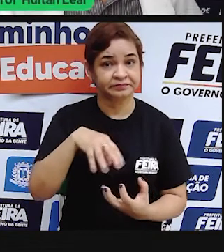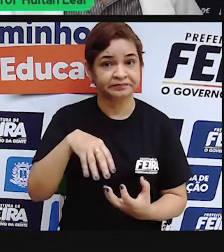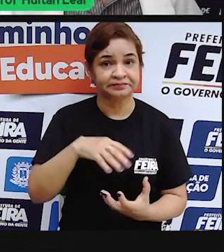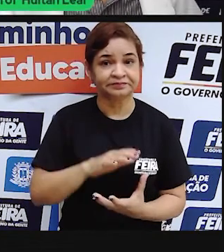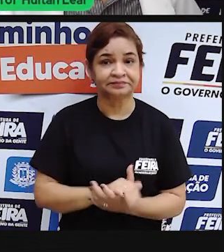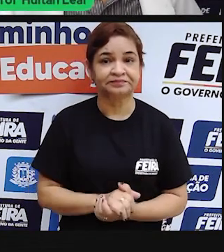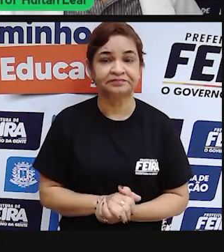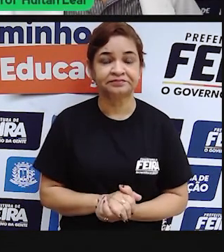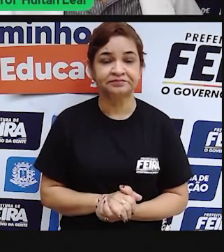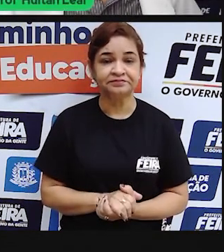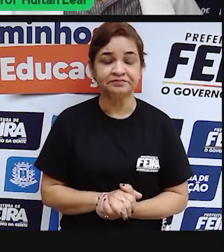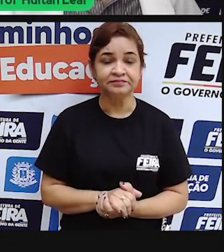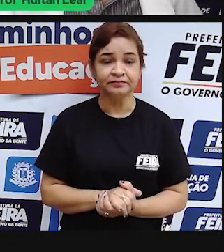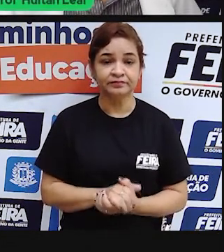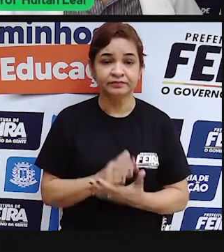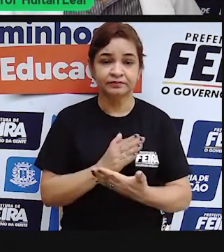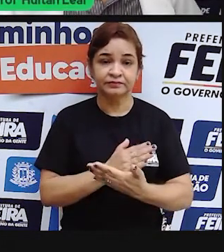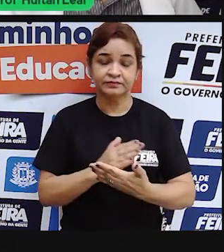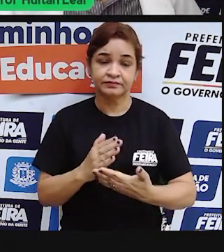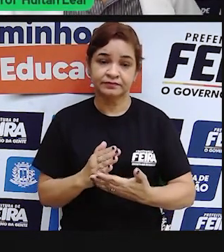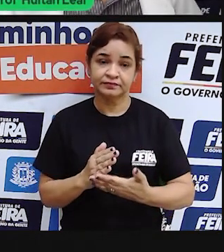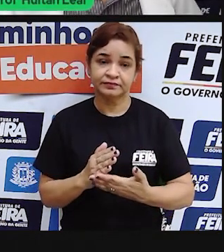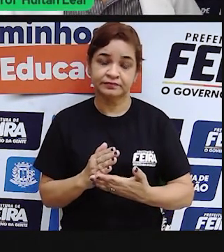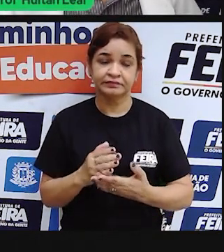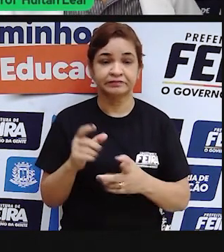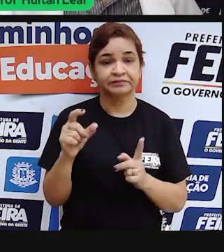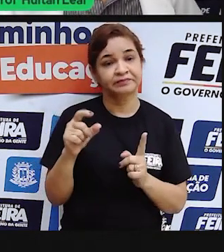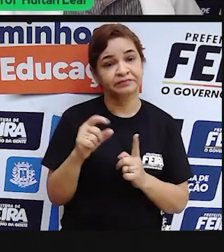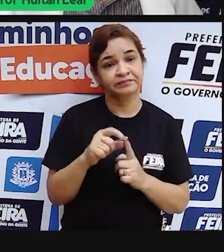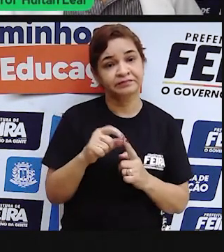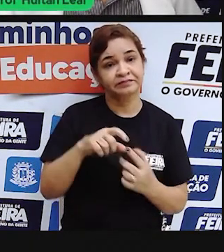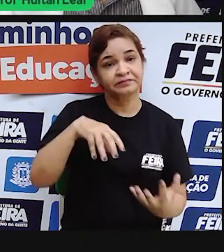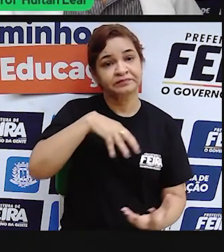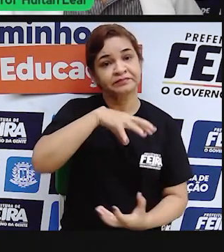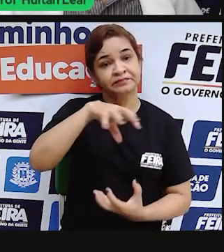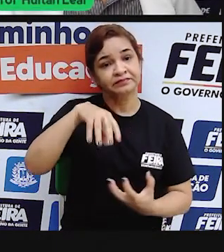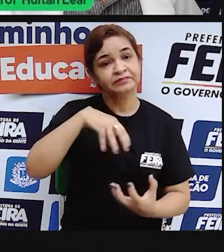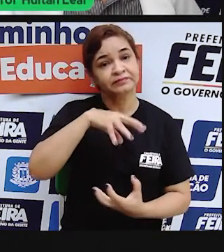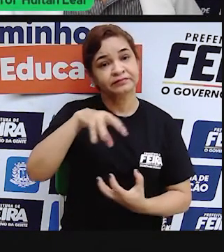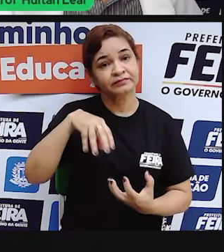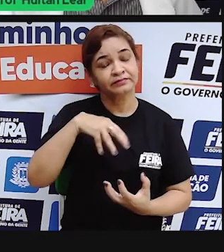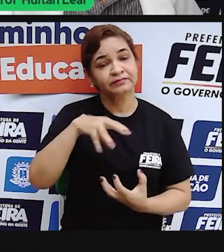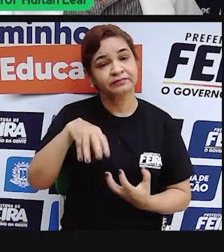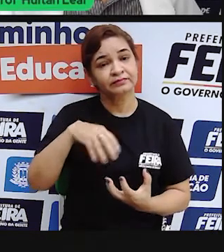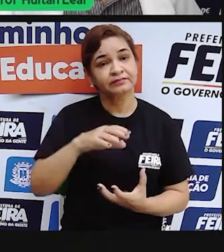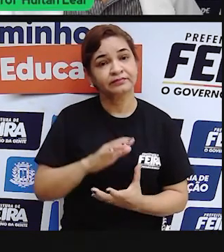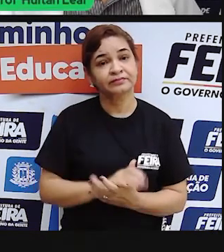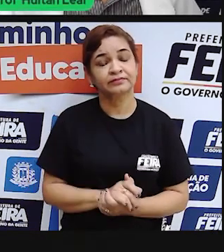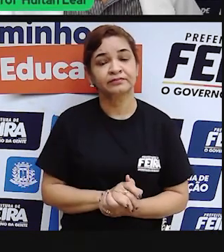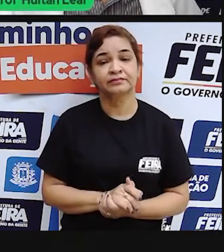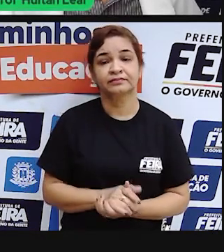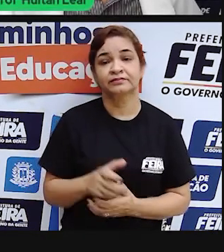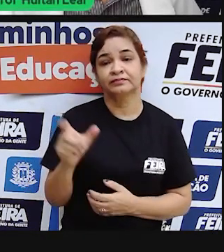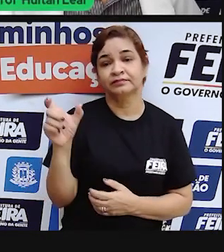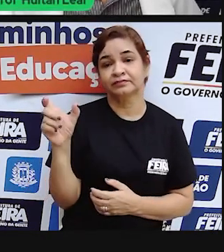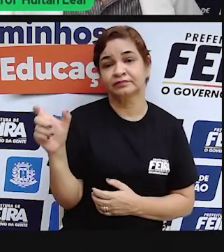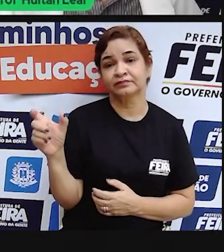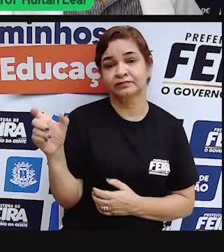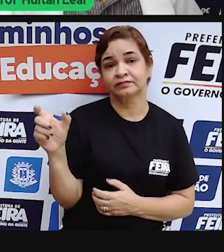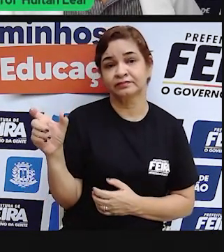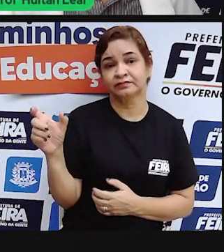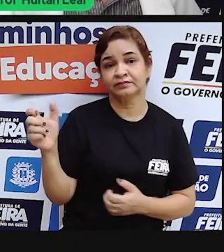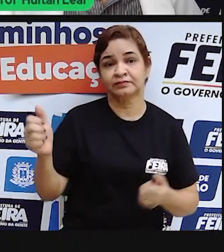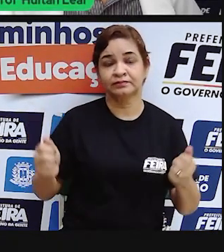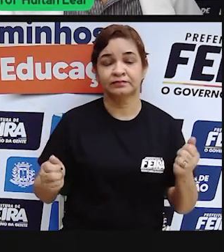completando o sentido da palavra greve. Qual é a greve? Dos caminhoneiros. Então, caminhoneiros, que é substantivo,